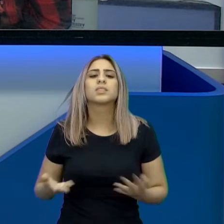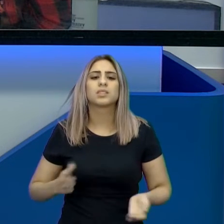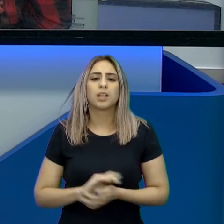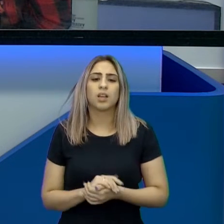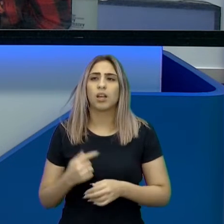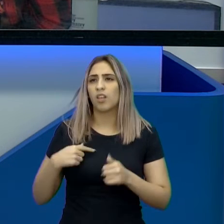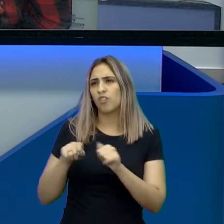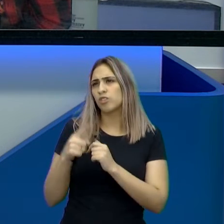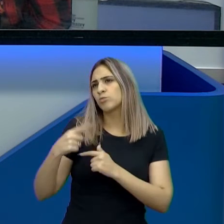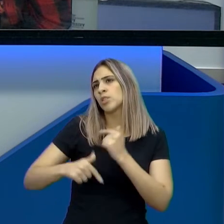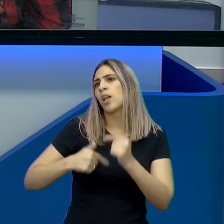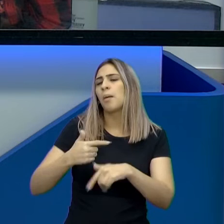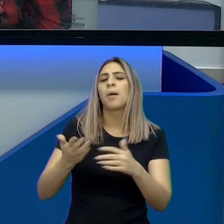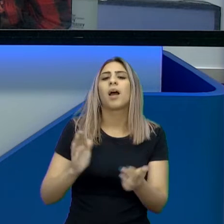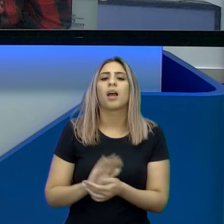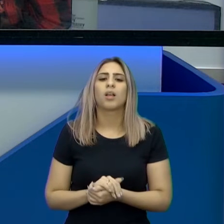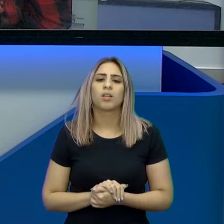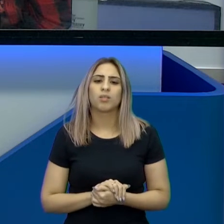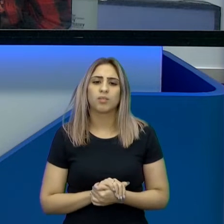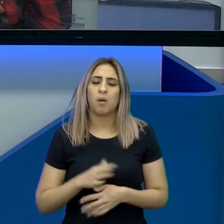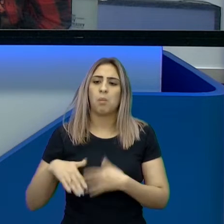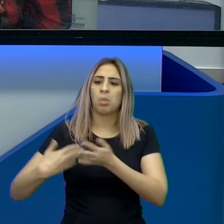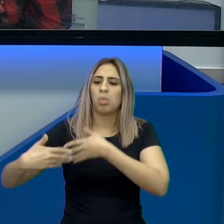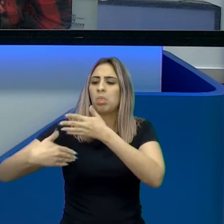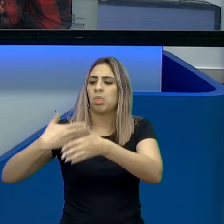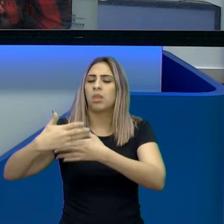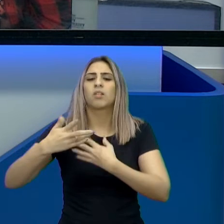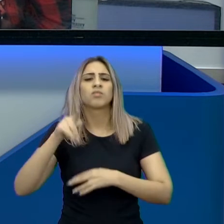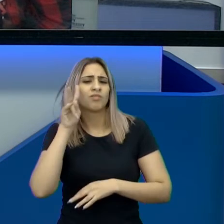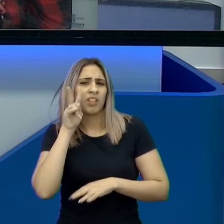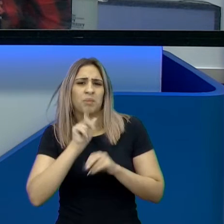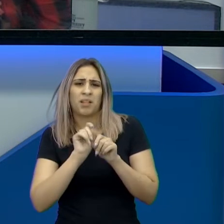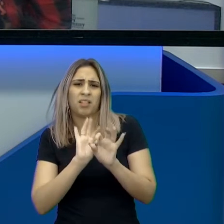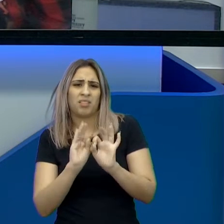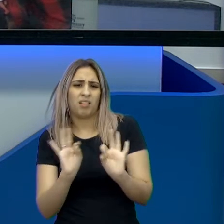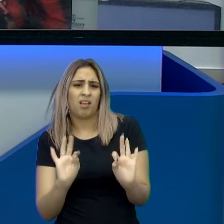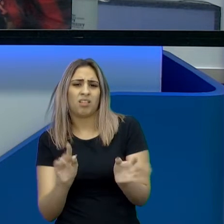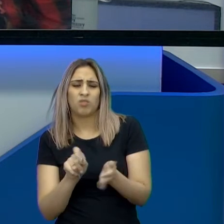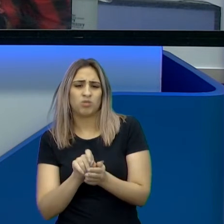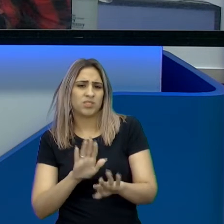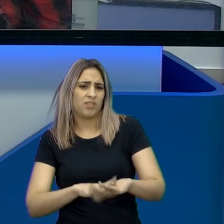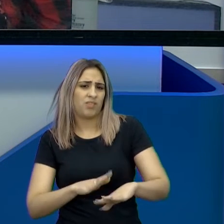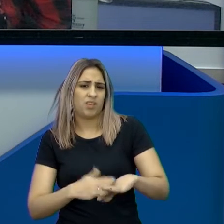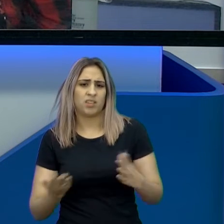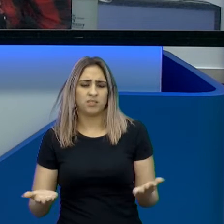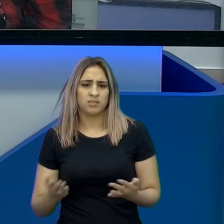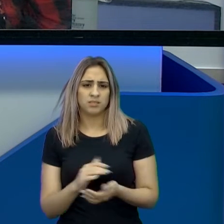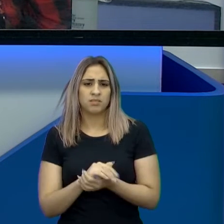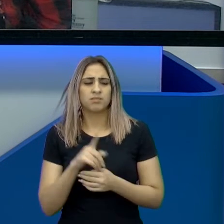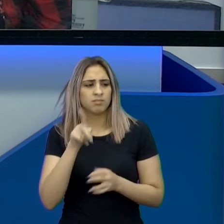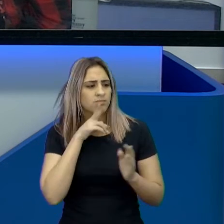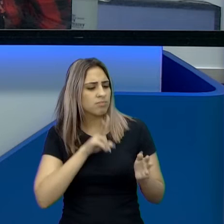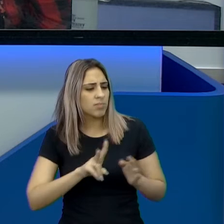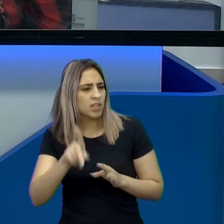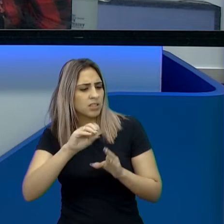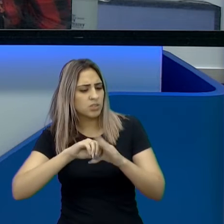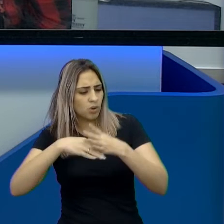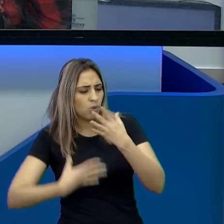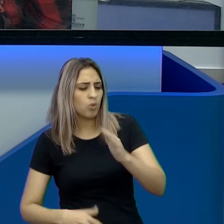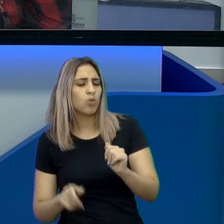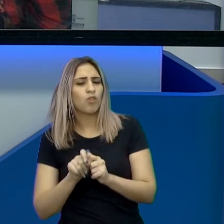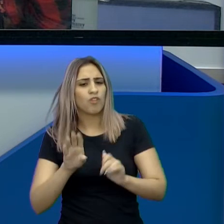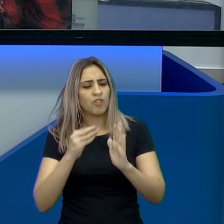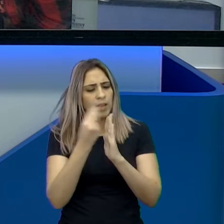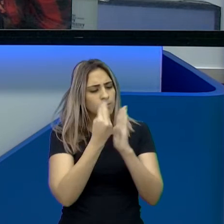Eu fiz uns trabalhos. Às vezes passa um tempo, você não vai nem lembrar do que você fez, né? Então, quando você mantém todo esse conteúdo